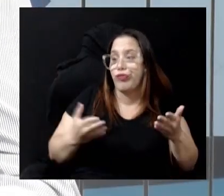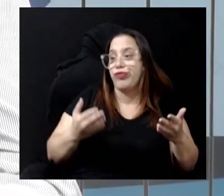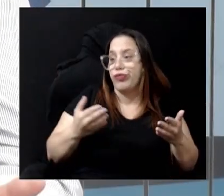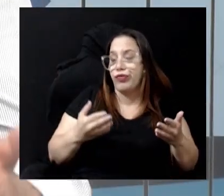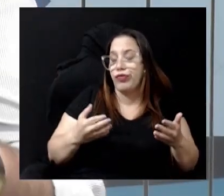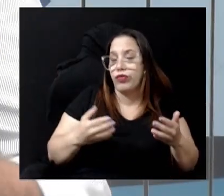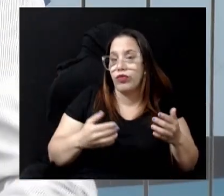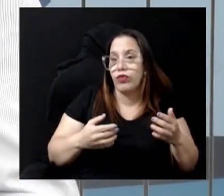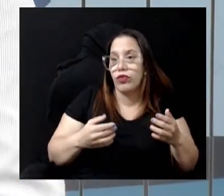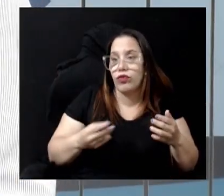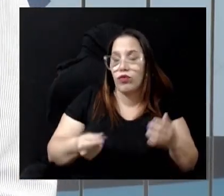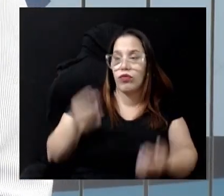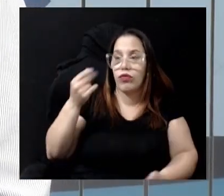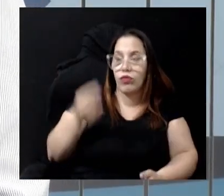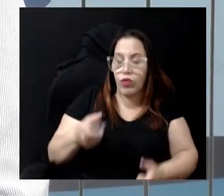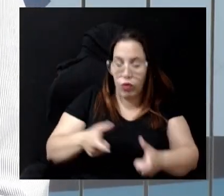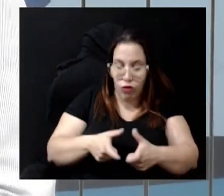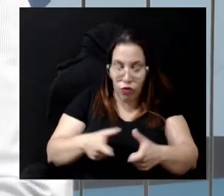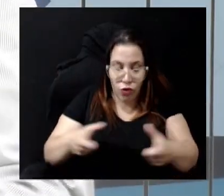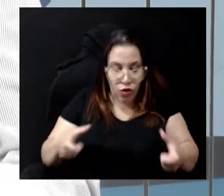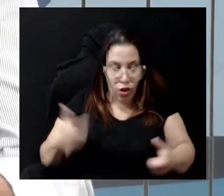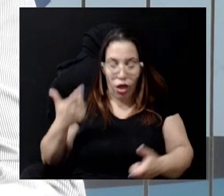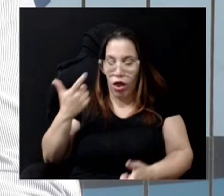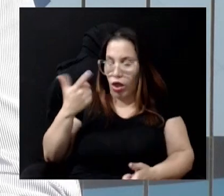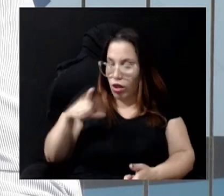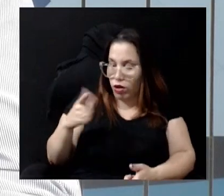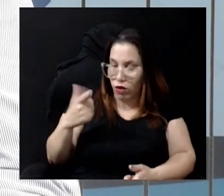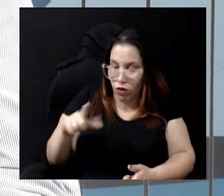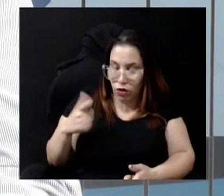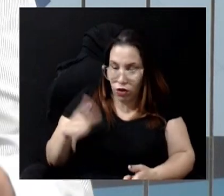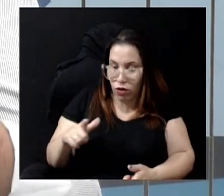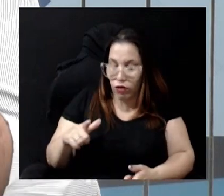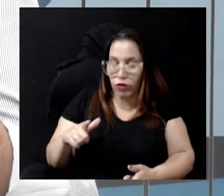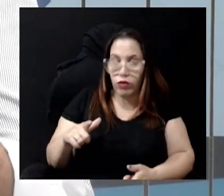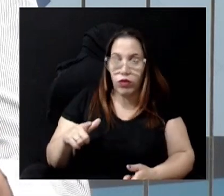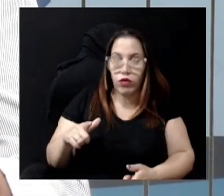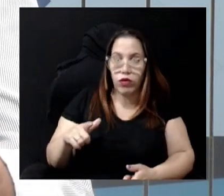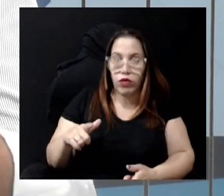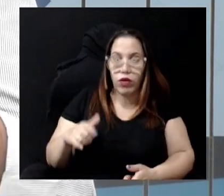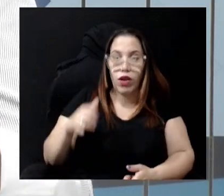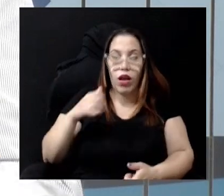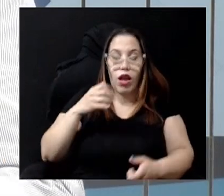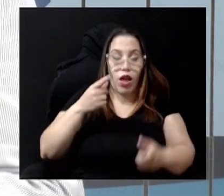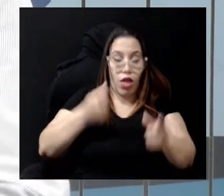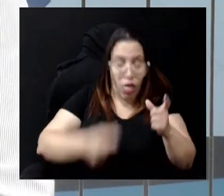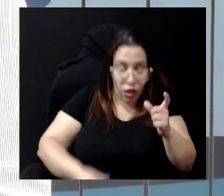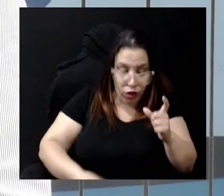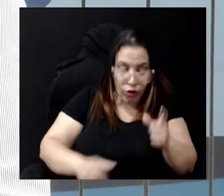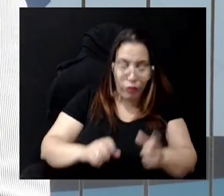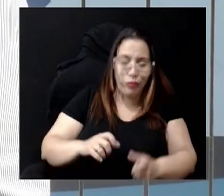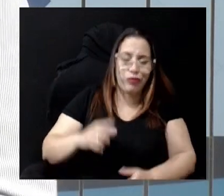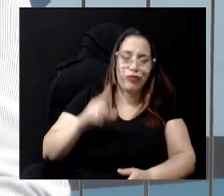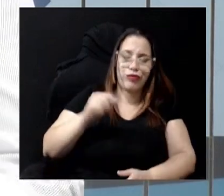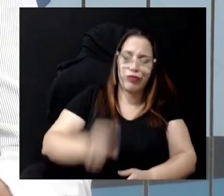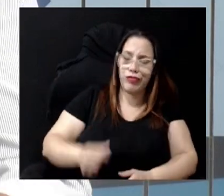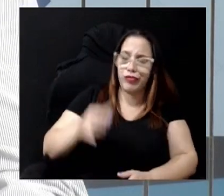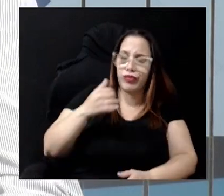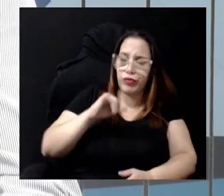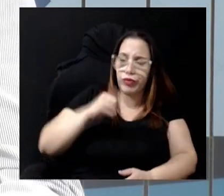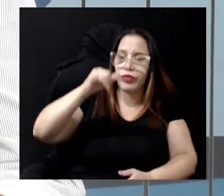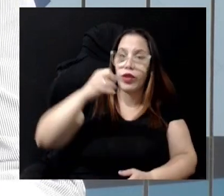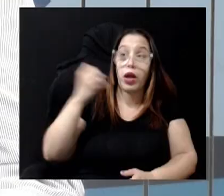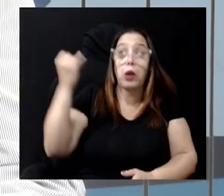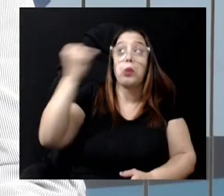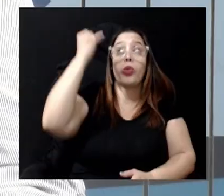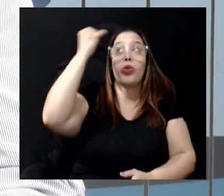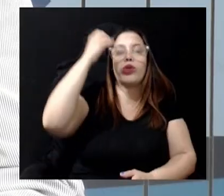estão aumentando porque não tivemos as chuvas necessárias. Economizar energia é uma tarefa difícil, mas absolutamente necessária. Se